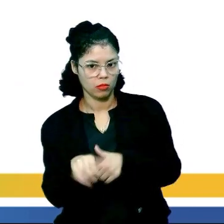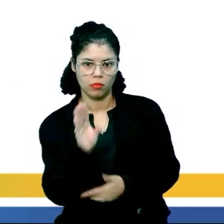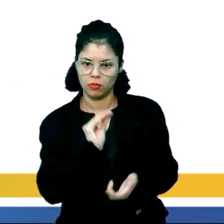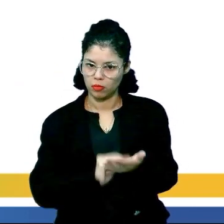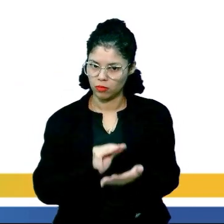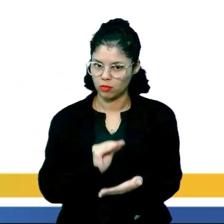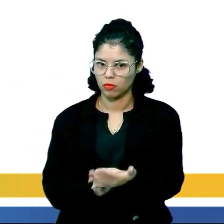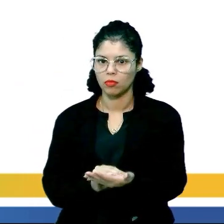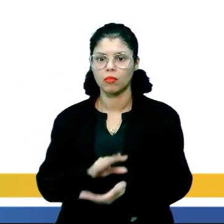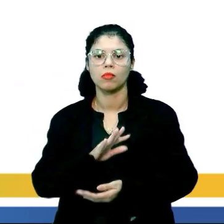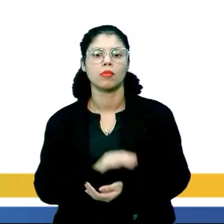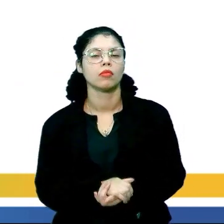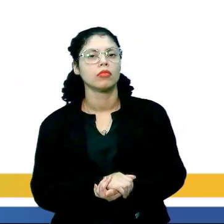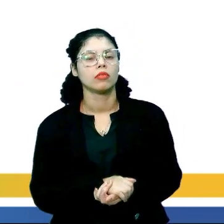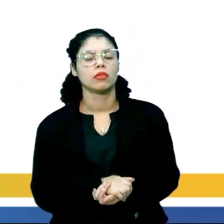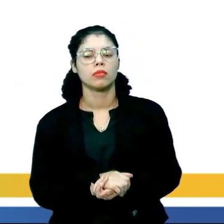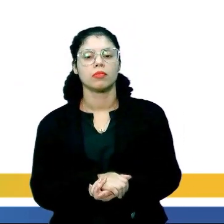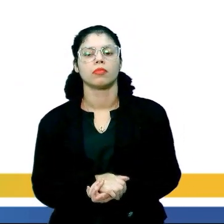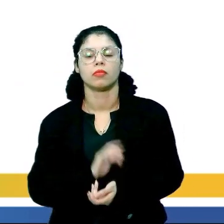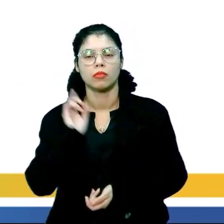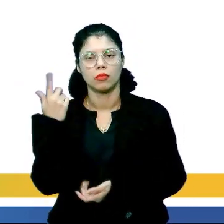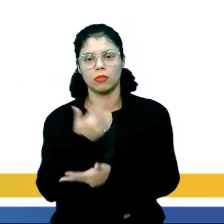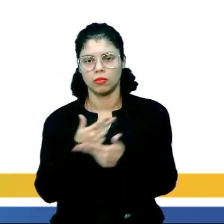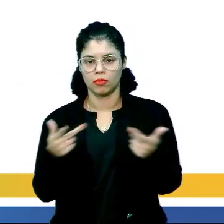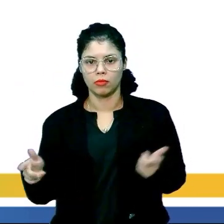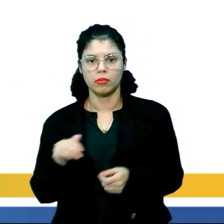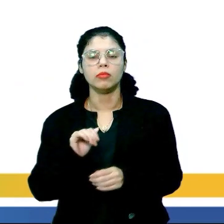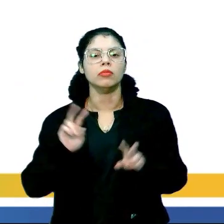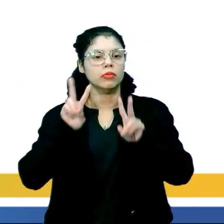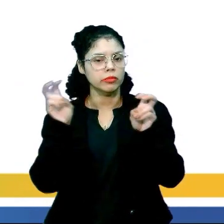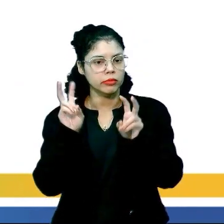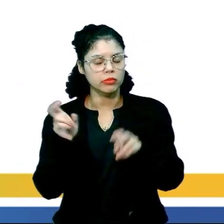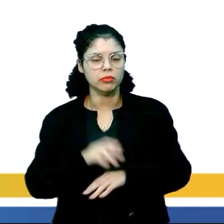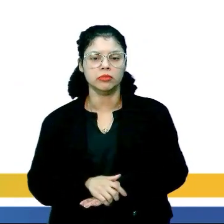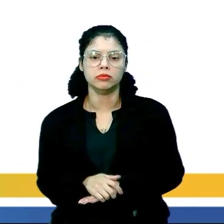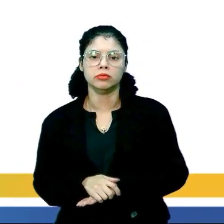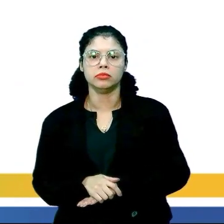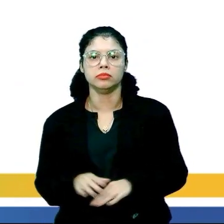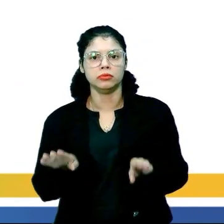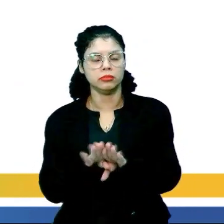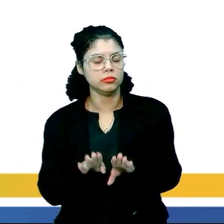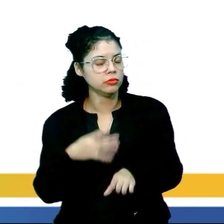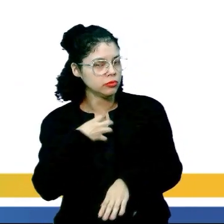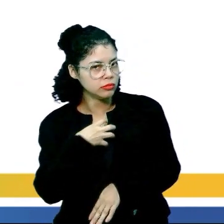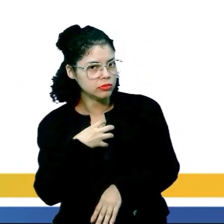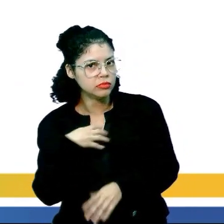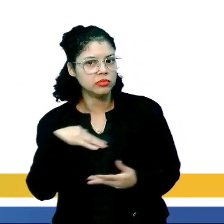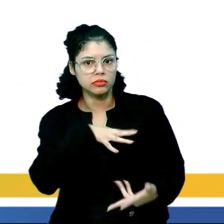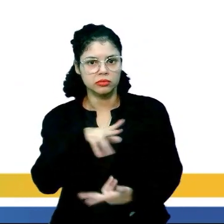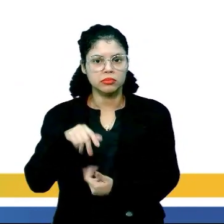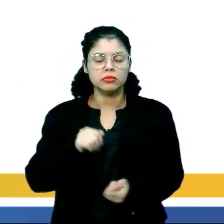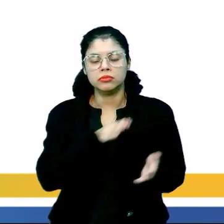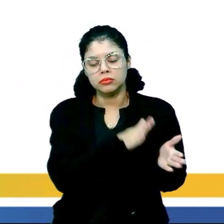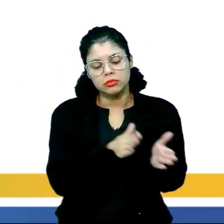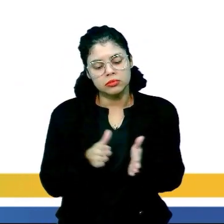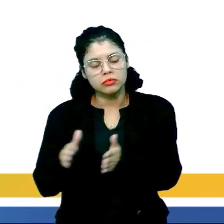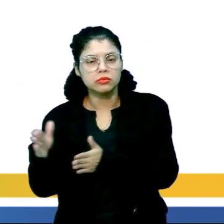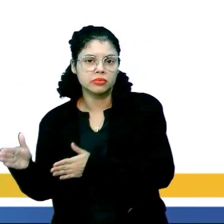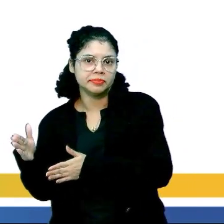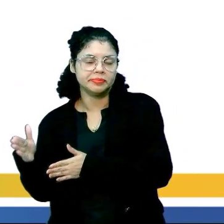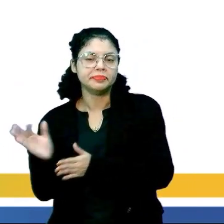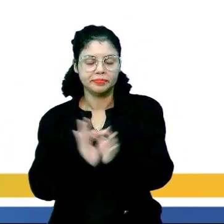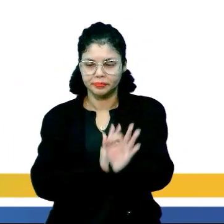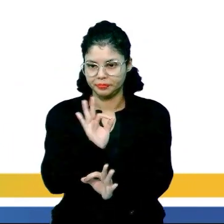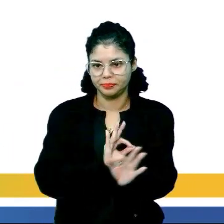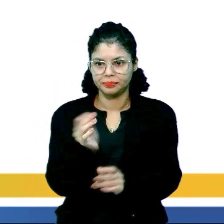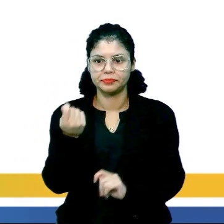consumidores, trabalhadores desempregados e outras tantas categorias. Então, é um momento em que o mundo está passando por uma